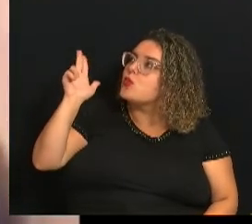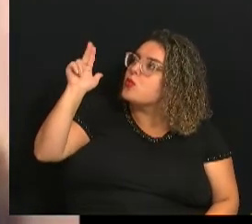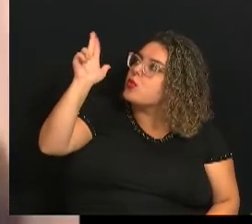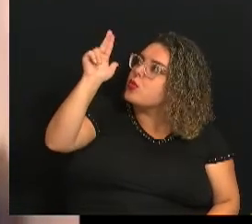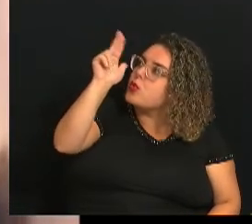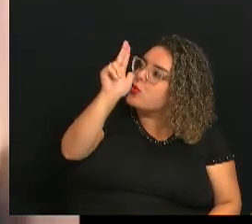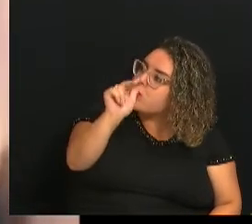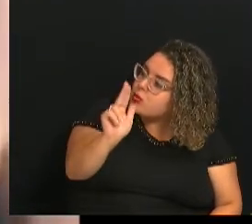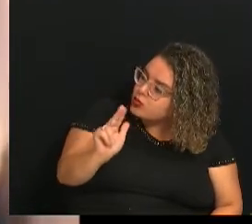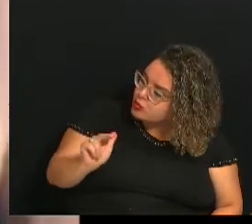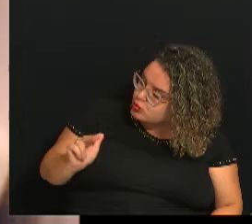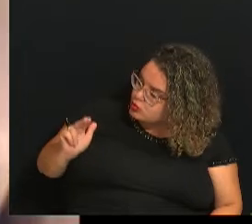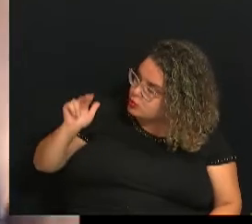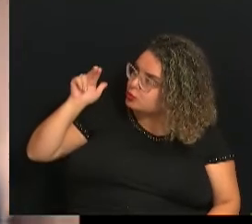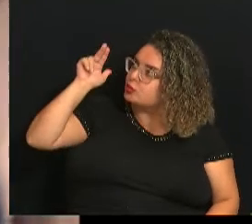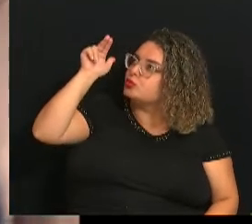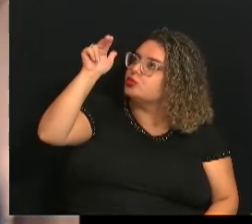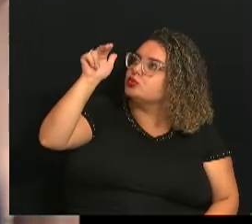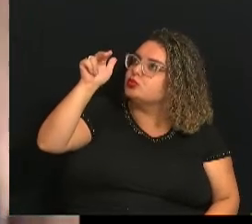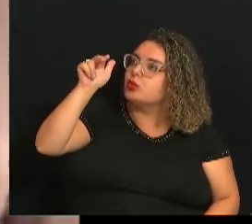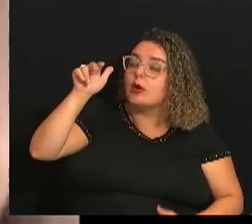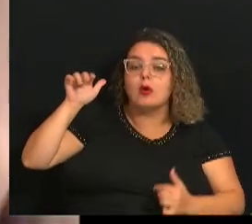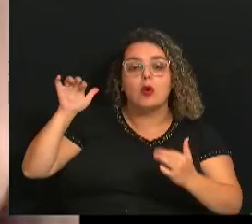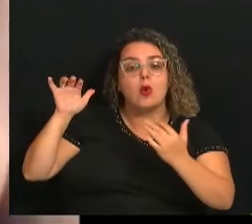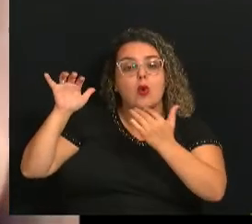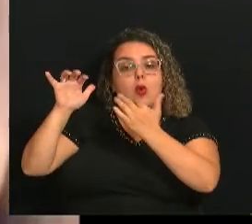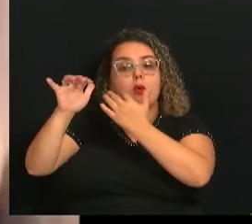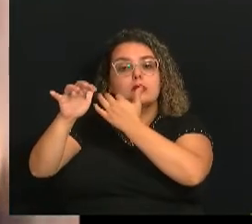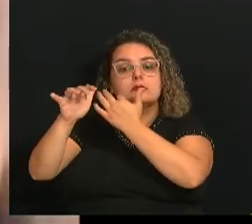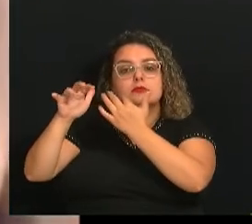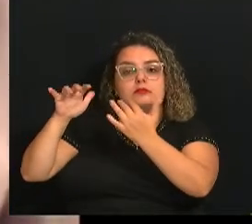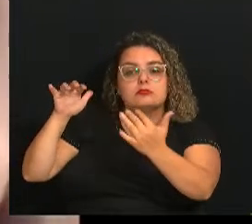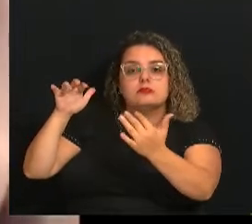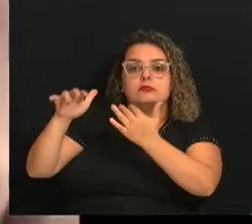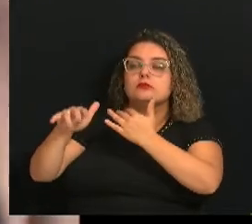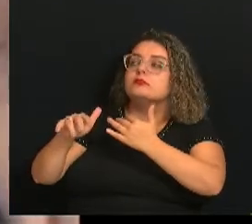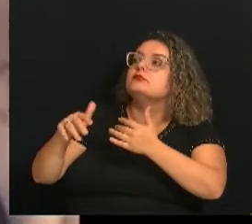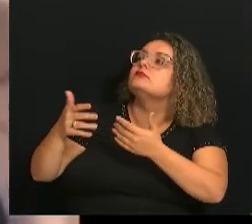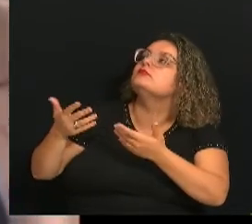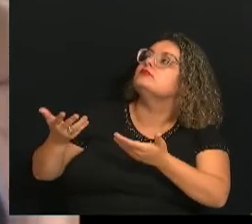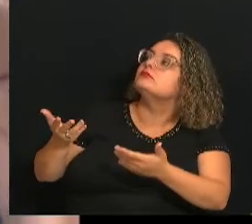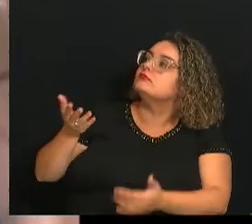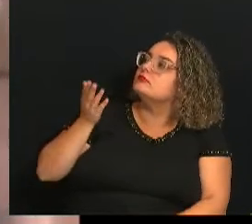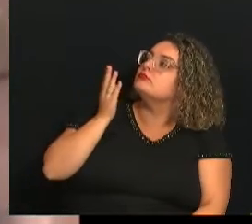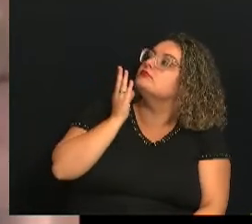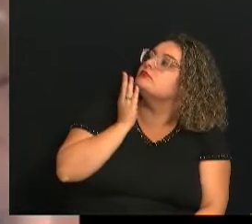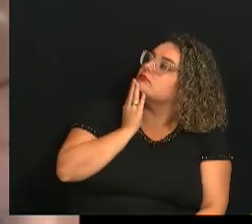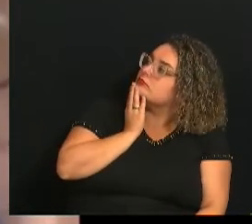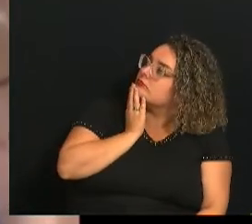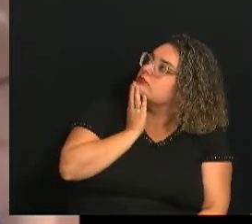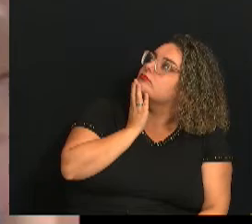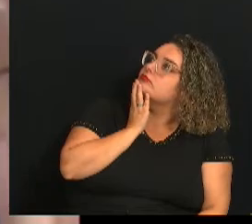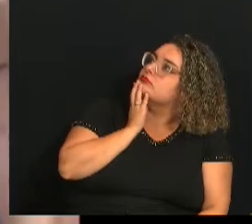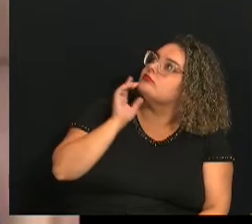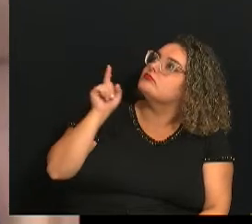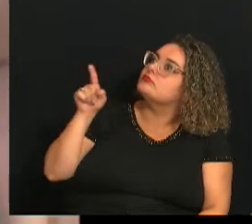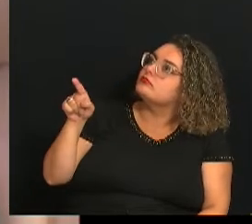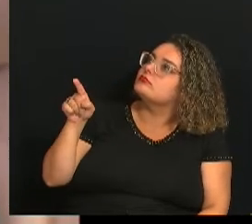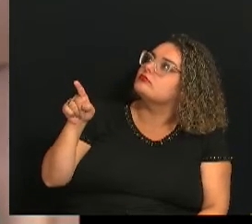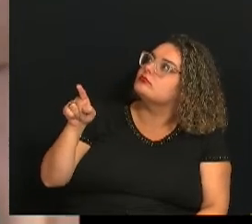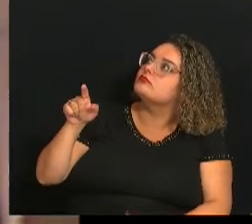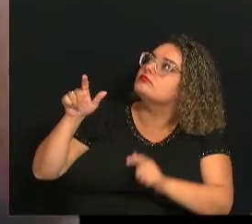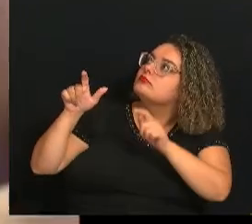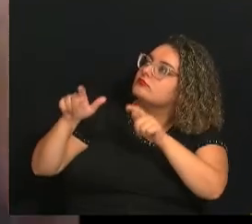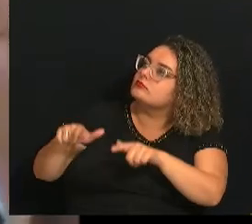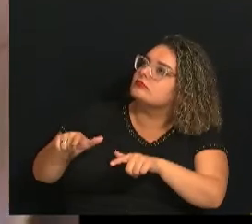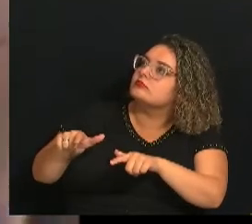o lugar que aquele senhor ocupa e o lugar que ele ocupa. Ótimo, a gente tem que pegar essa escrita,